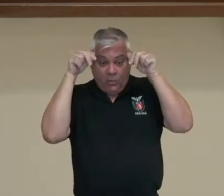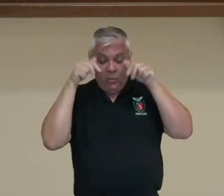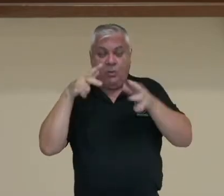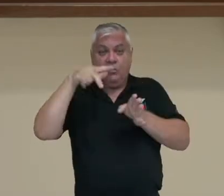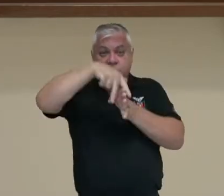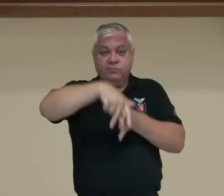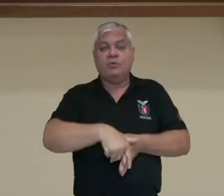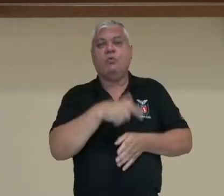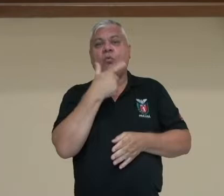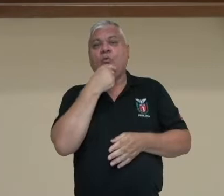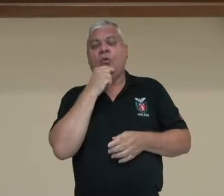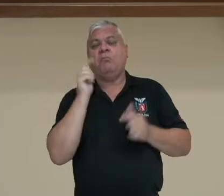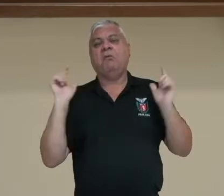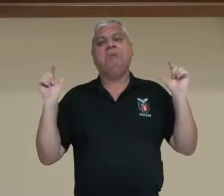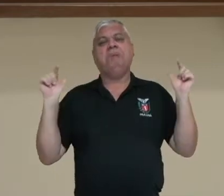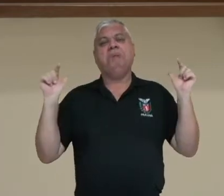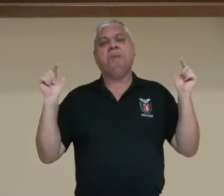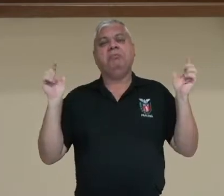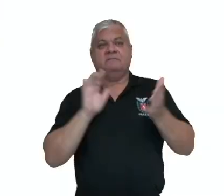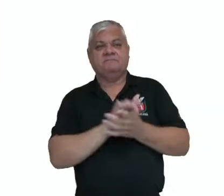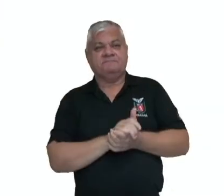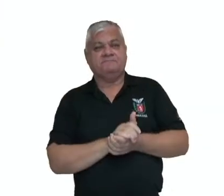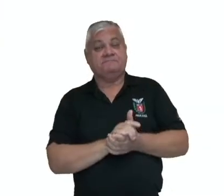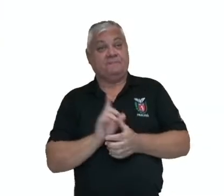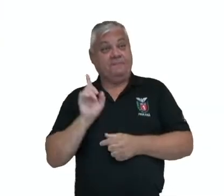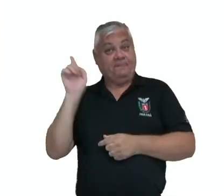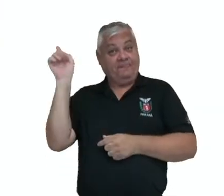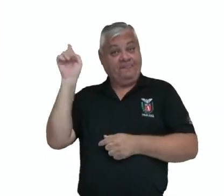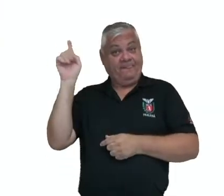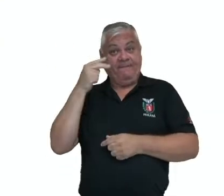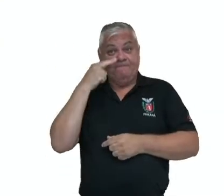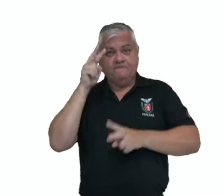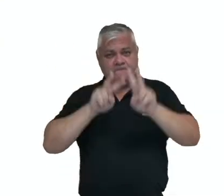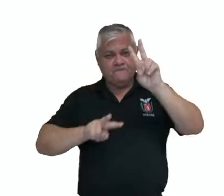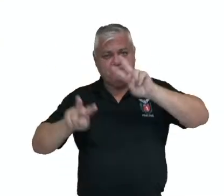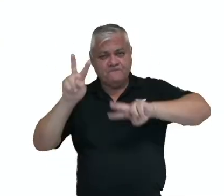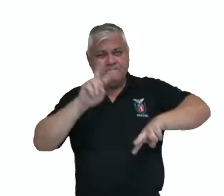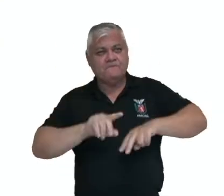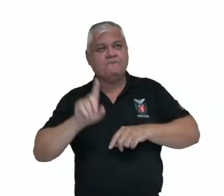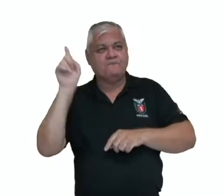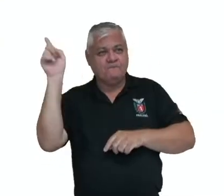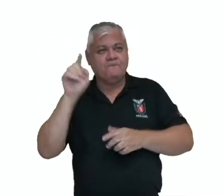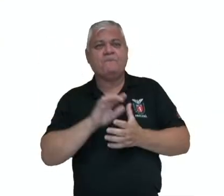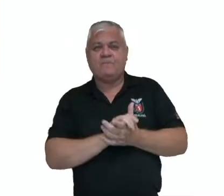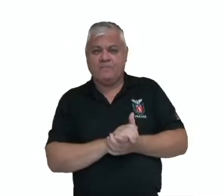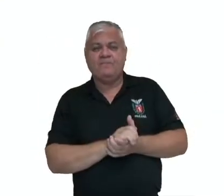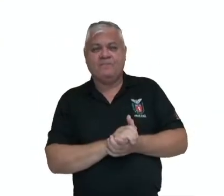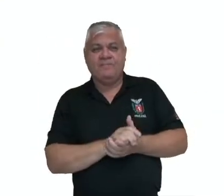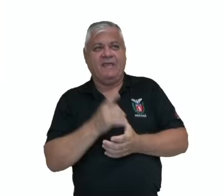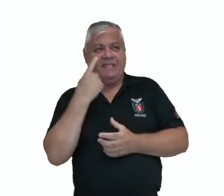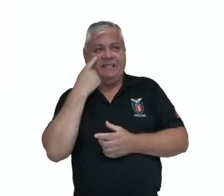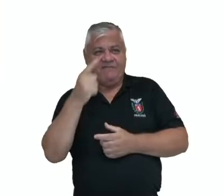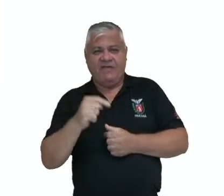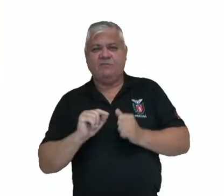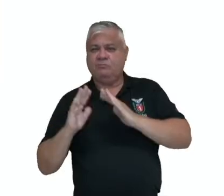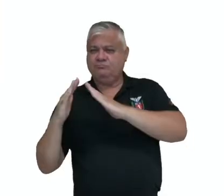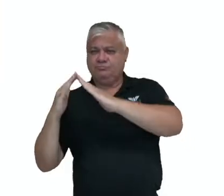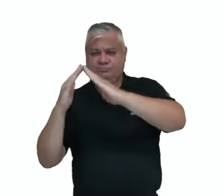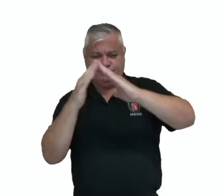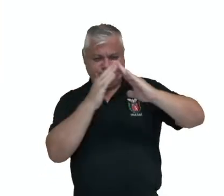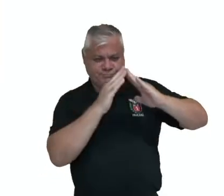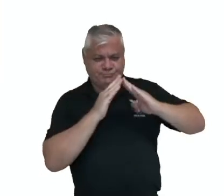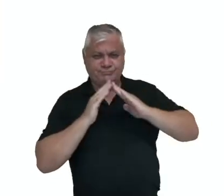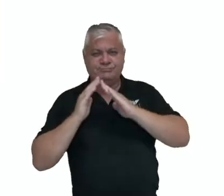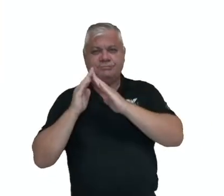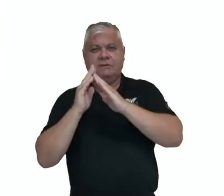nada, né? Aqui a gente consegue visualizar melhor essa capa. Atrás nós temos as casas, a